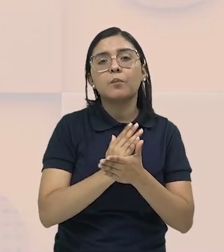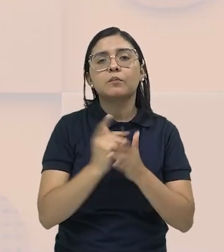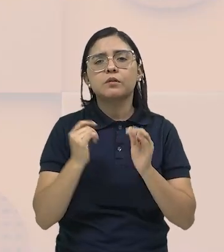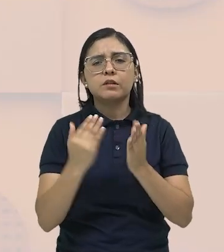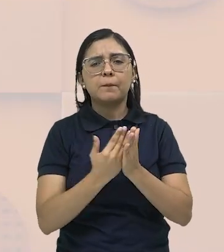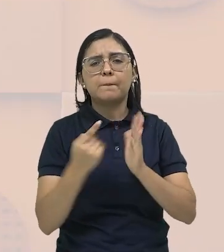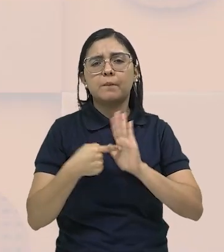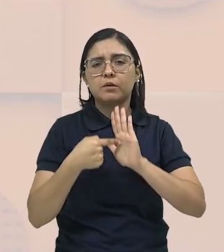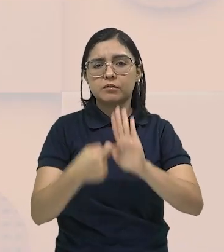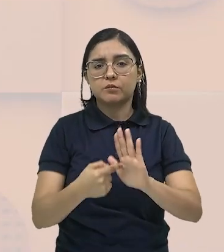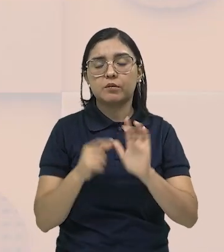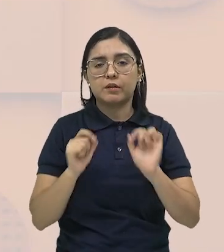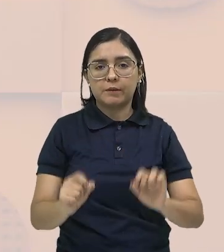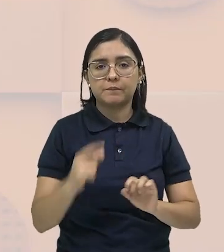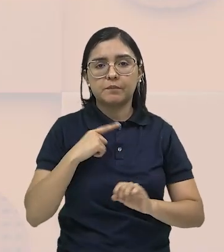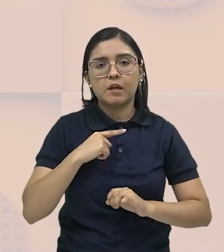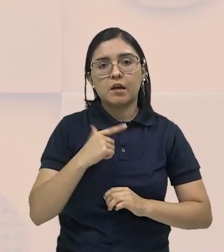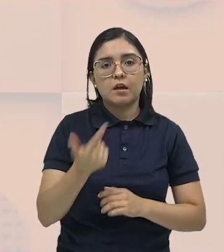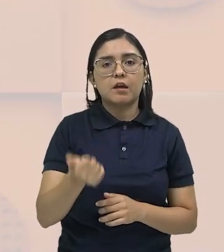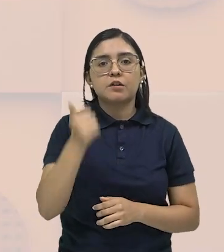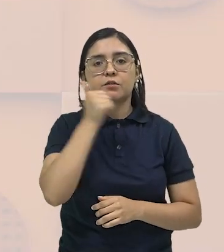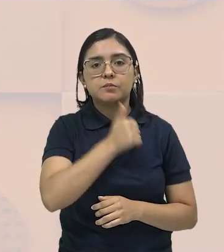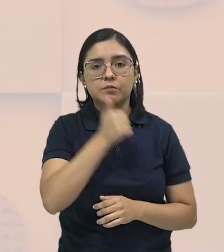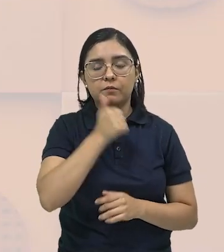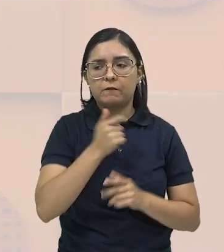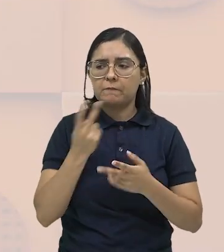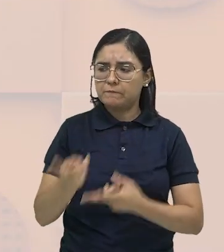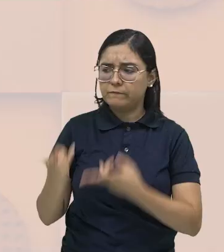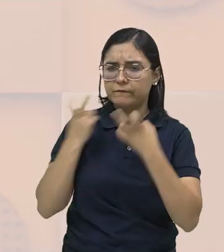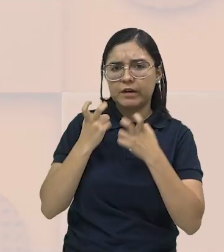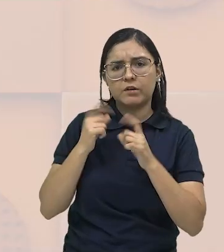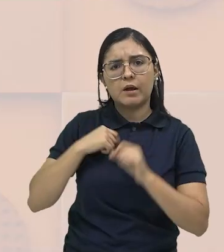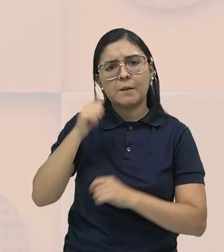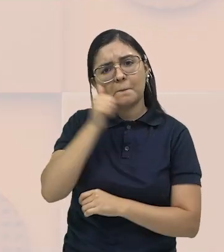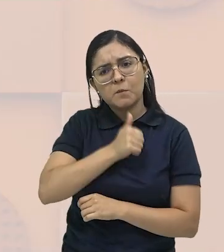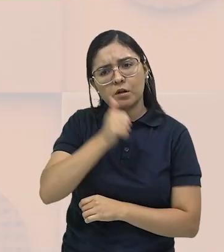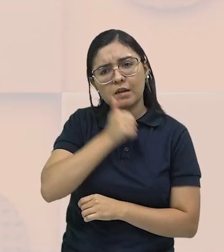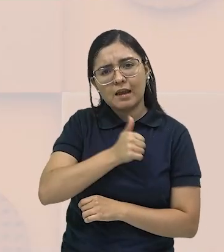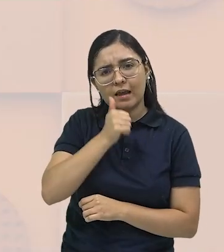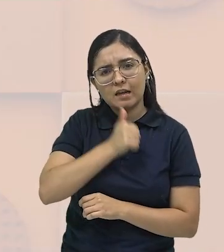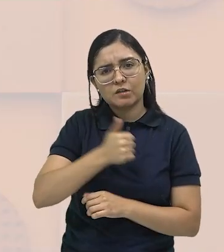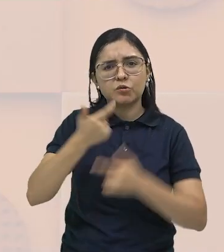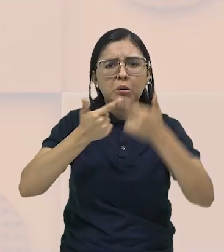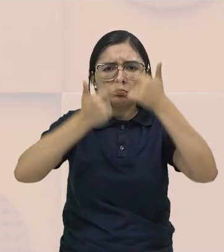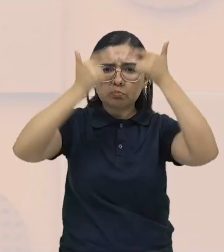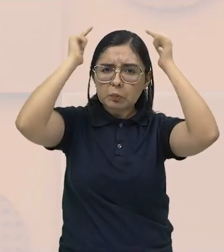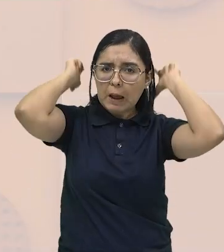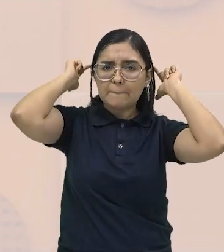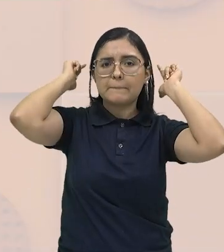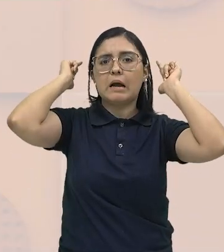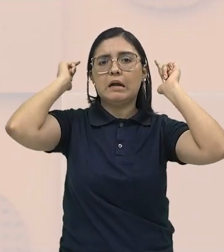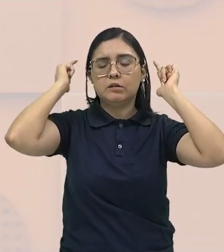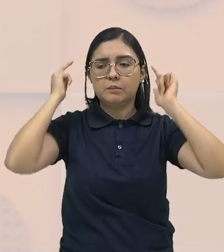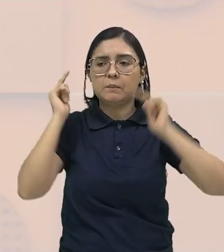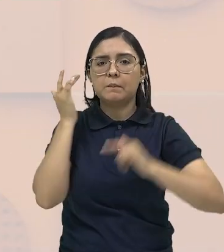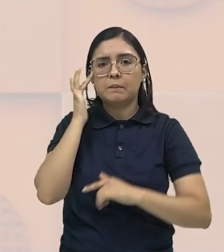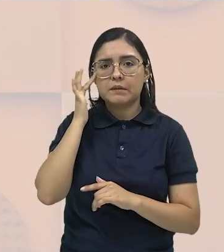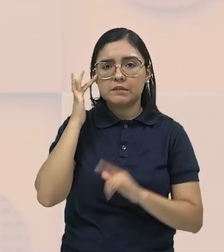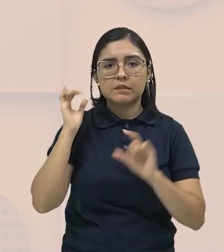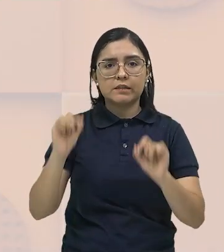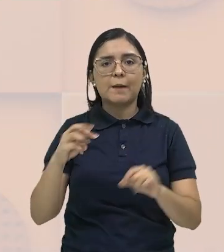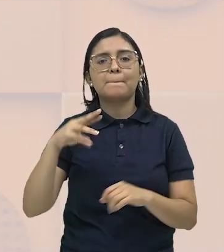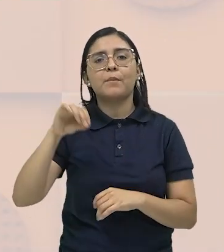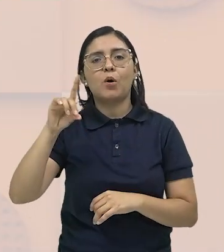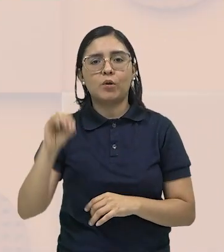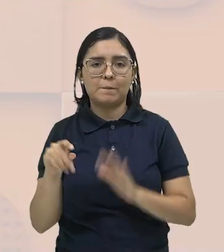afirmam que as mulheres, ao verem as europeias, portuguesas ali, né, de cabelo raspado, acham que é moda na